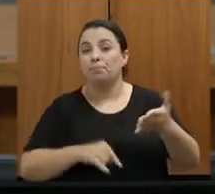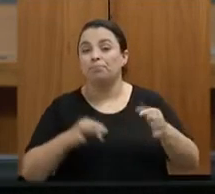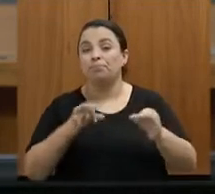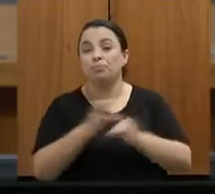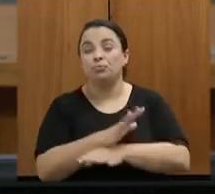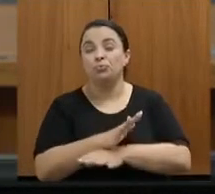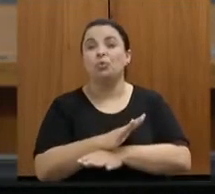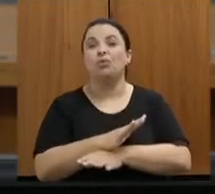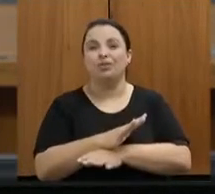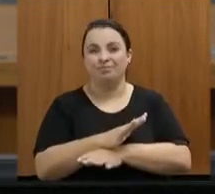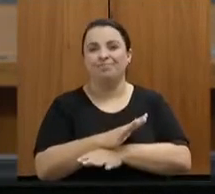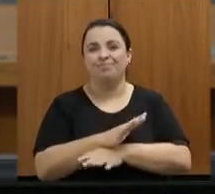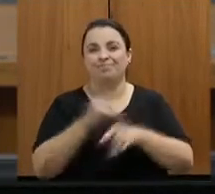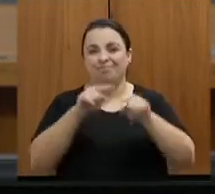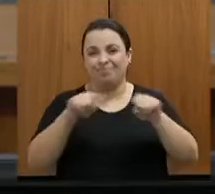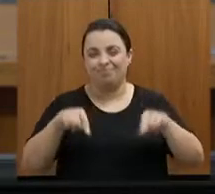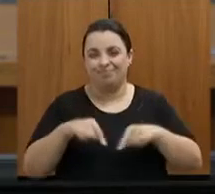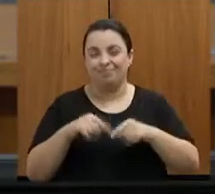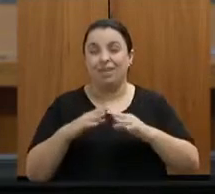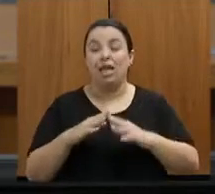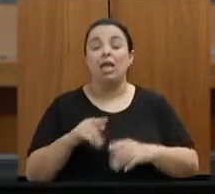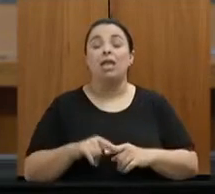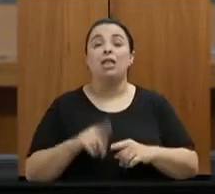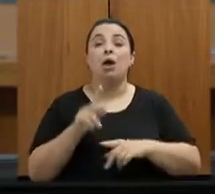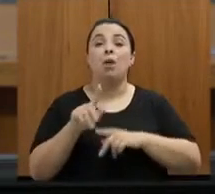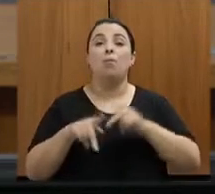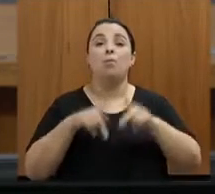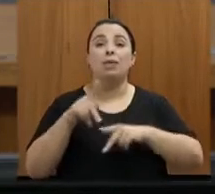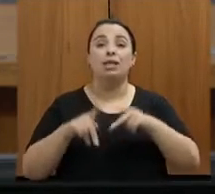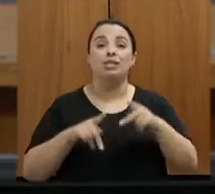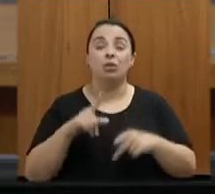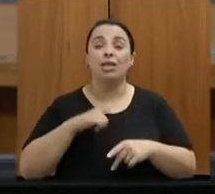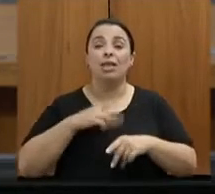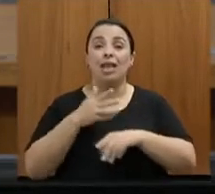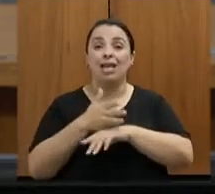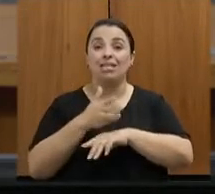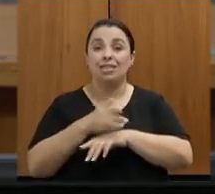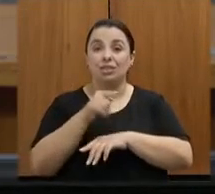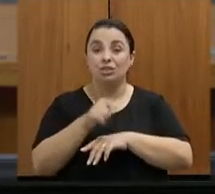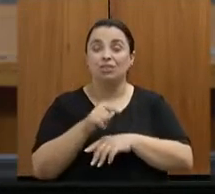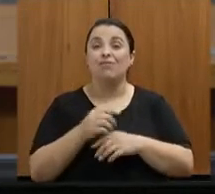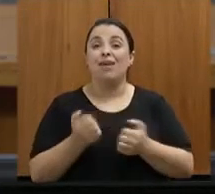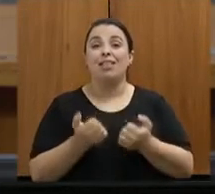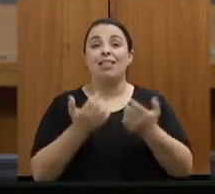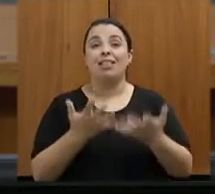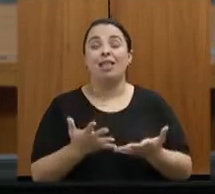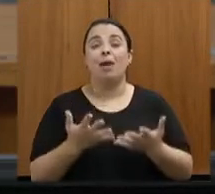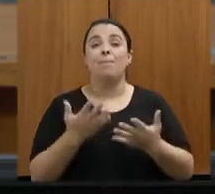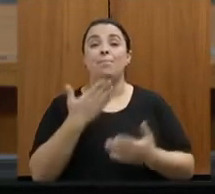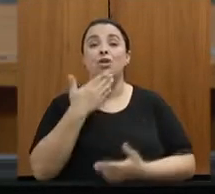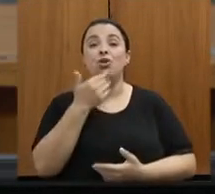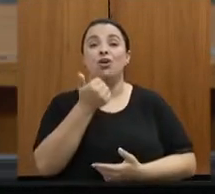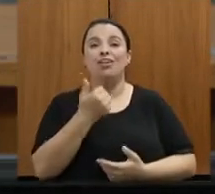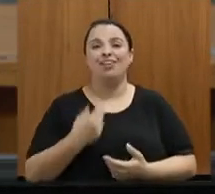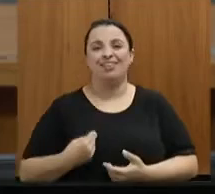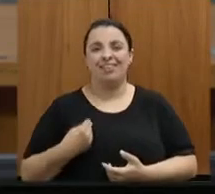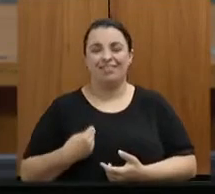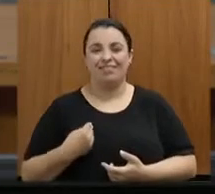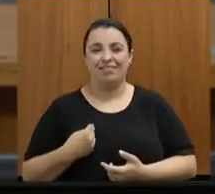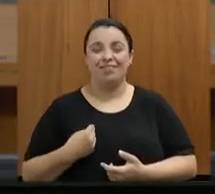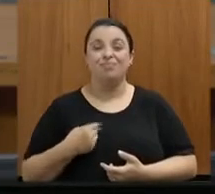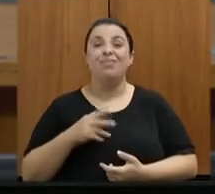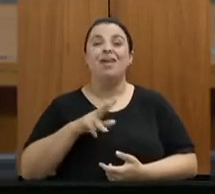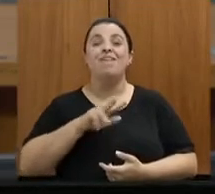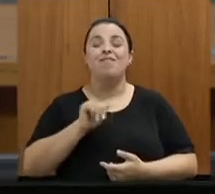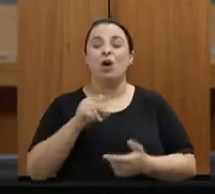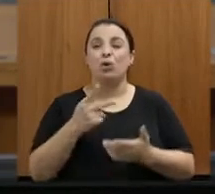precisa, está tendo acesso a esse tipo de produto e vai ter acesso a essa melhoria de vida. Então, a gente vai ter um case extremamente forte aqui na